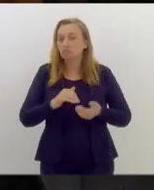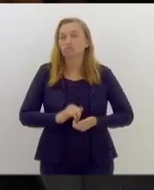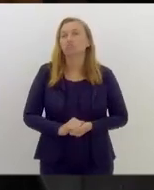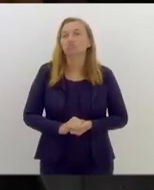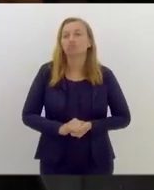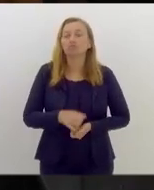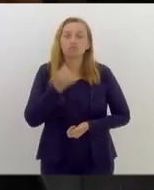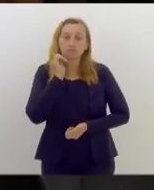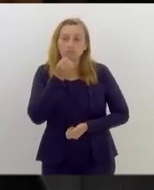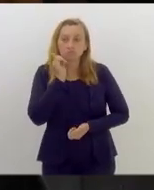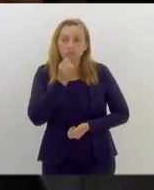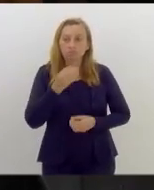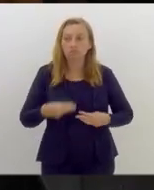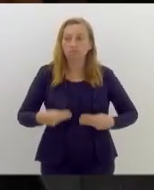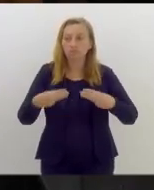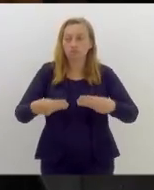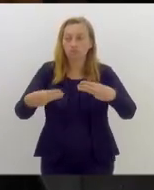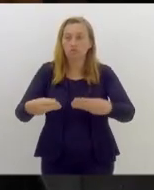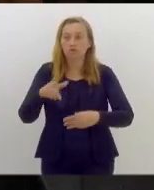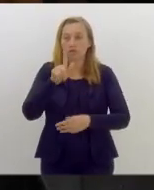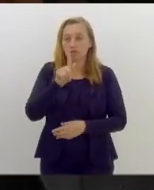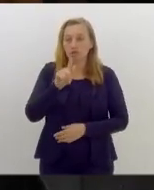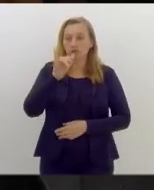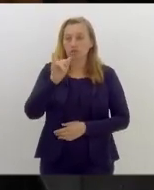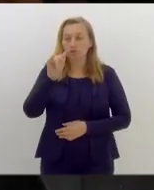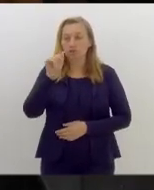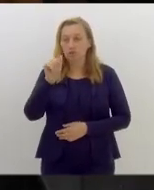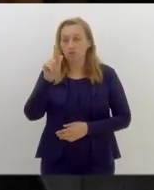o relator é o ministro Gilmar Mendes.